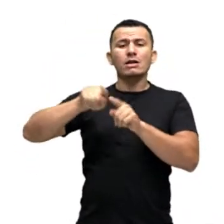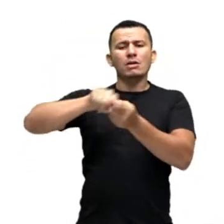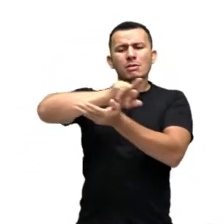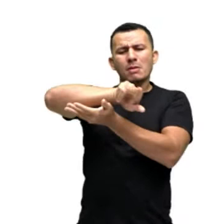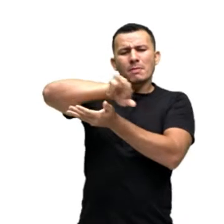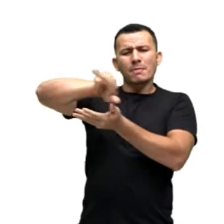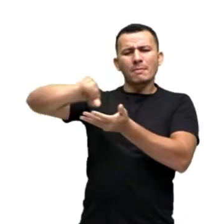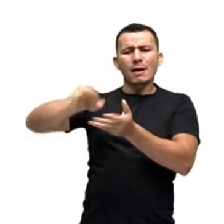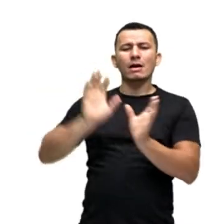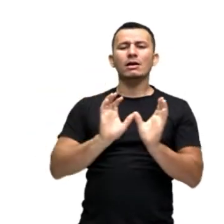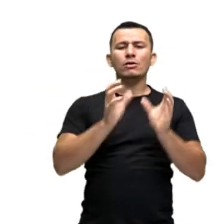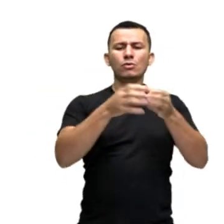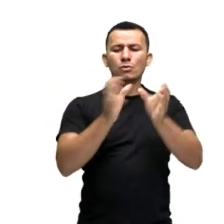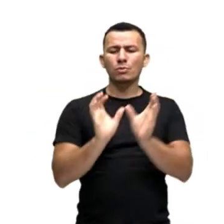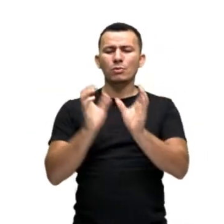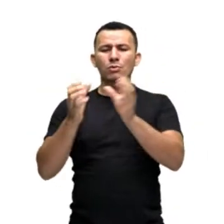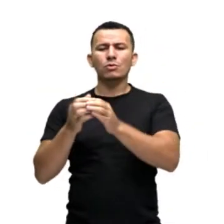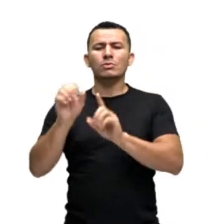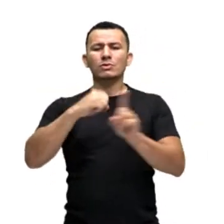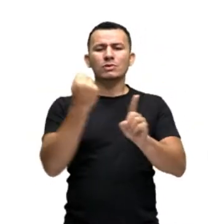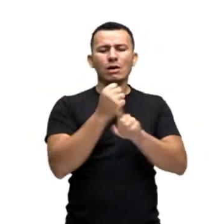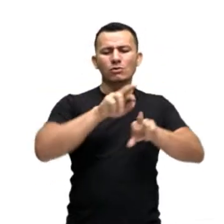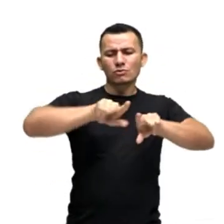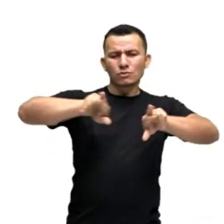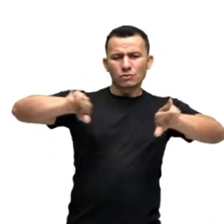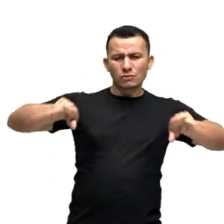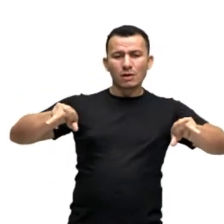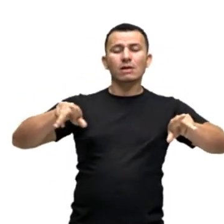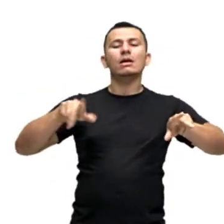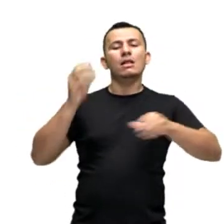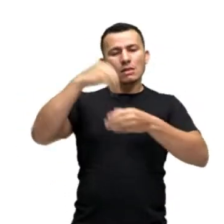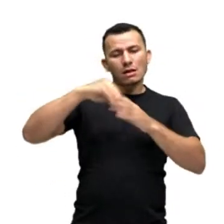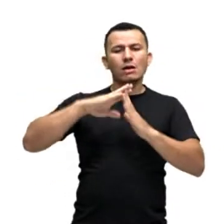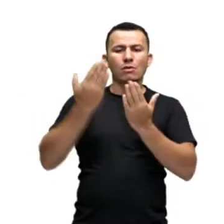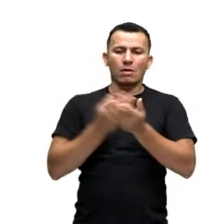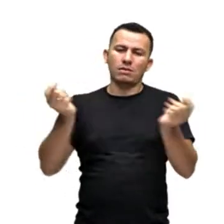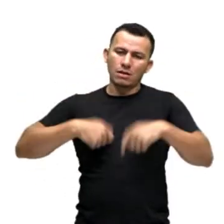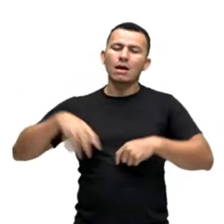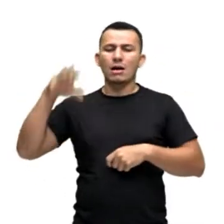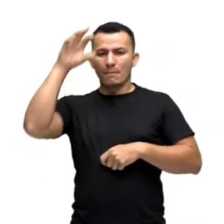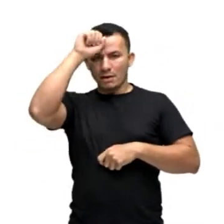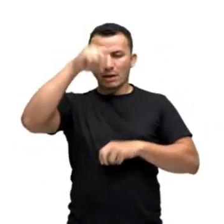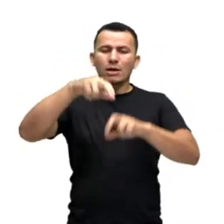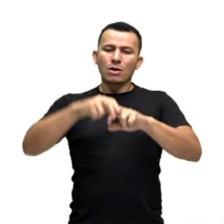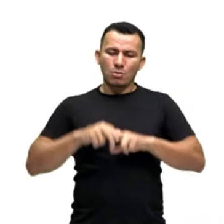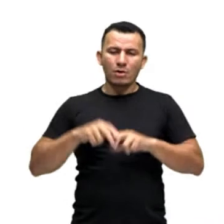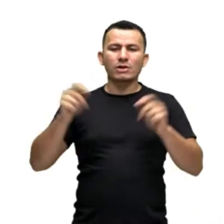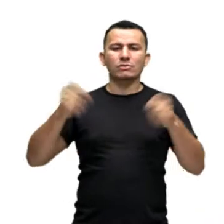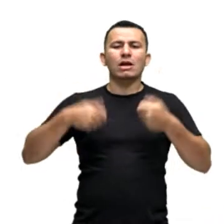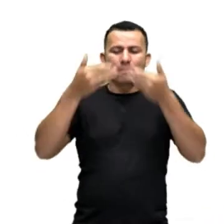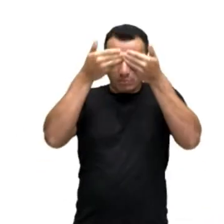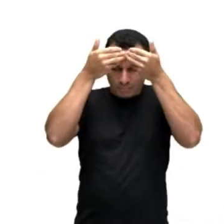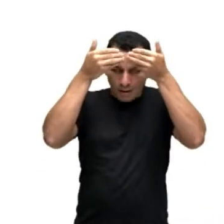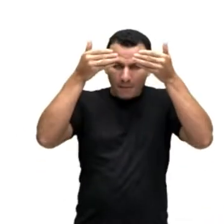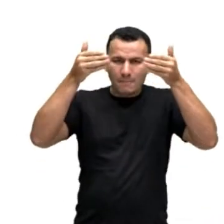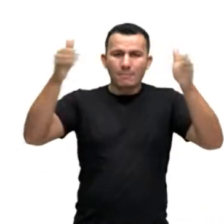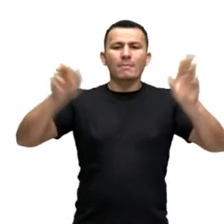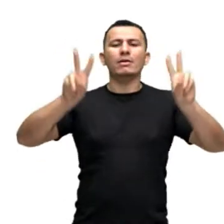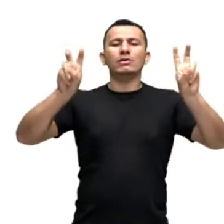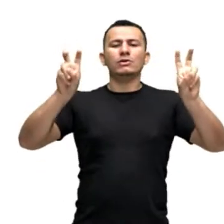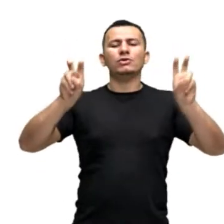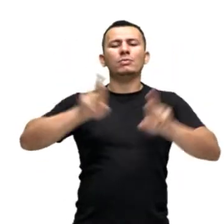sociais pois só assim será possível superar atitudes de intolerância em relação às diferenças culturais